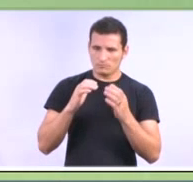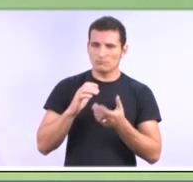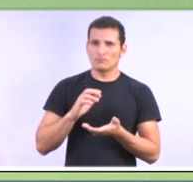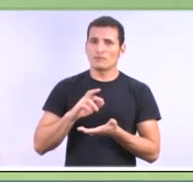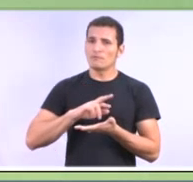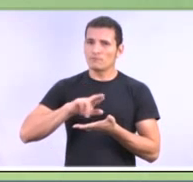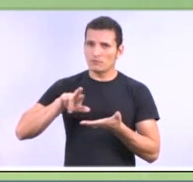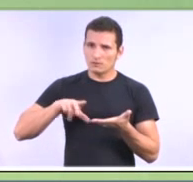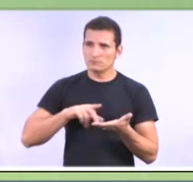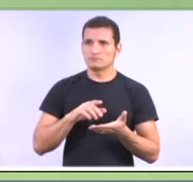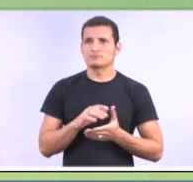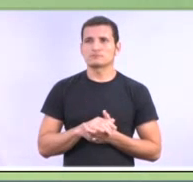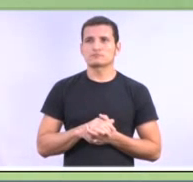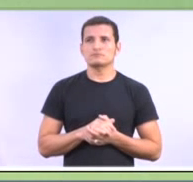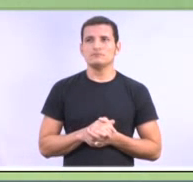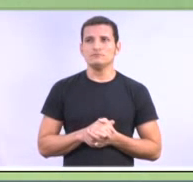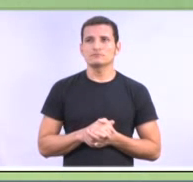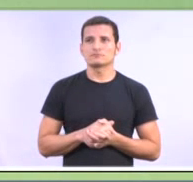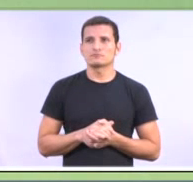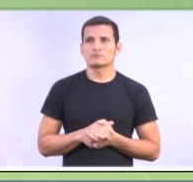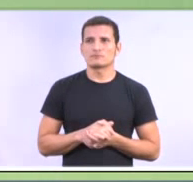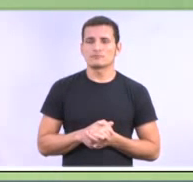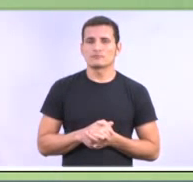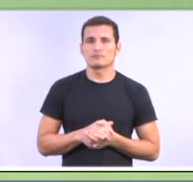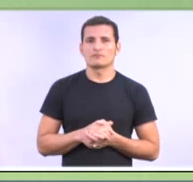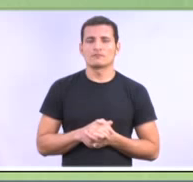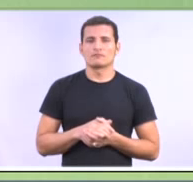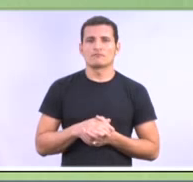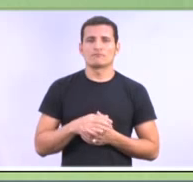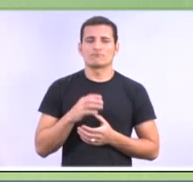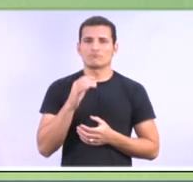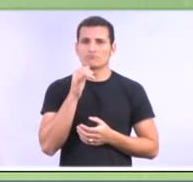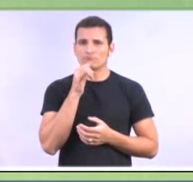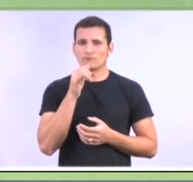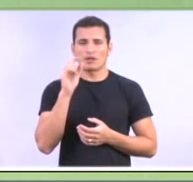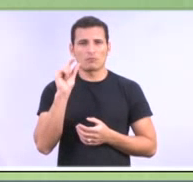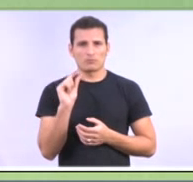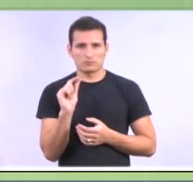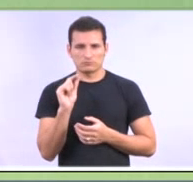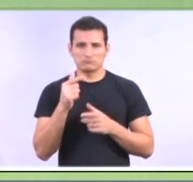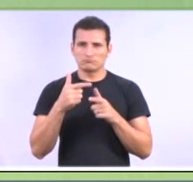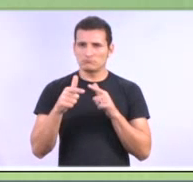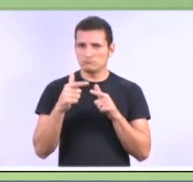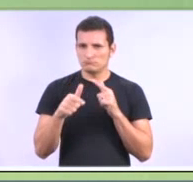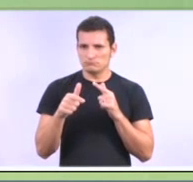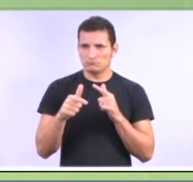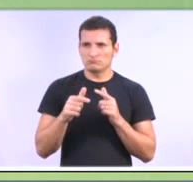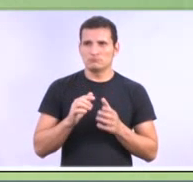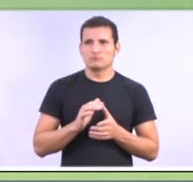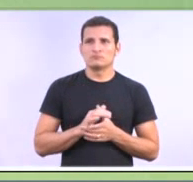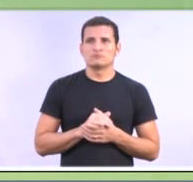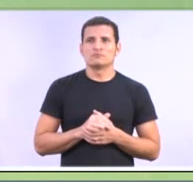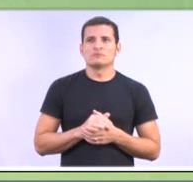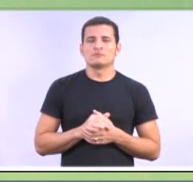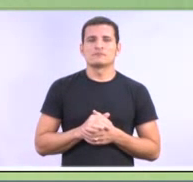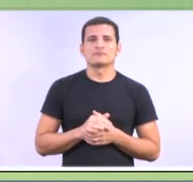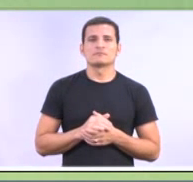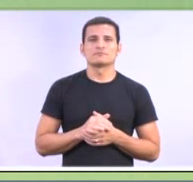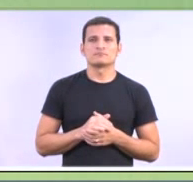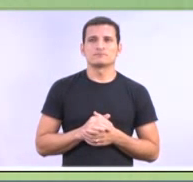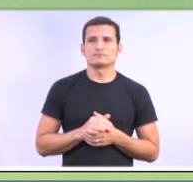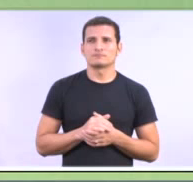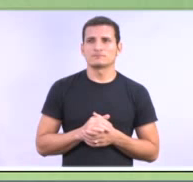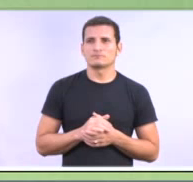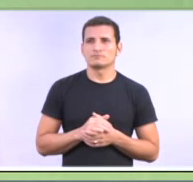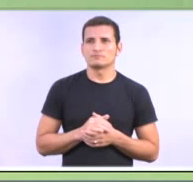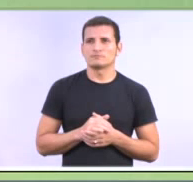identificação de problemas. Caso aconteça algum problema físico, por exemplo, você consegue separar qual parte da rede está acontecendo o